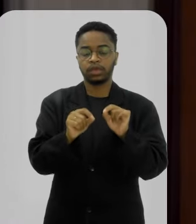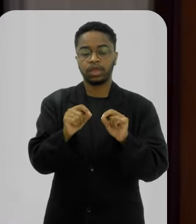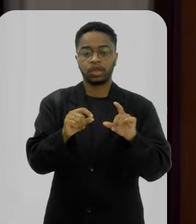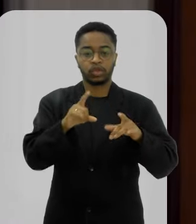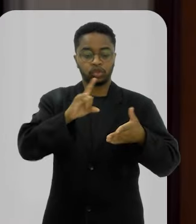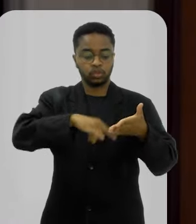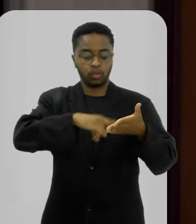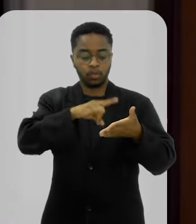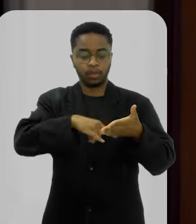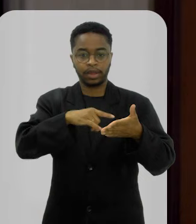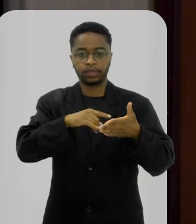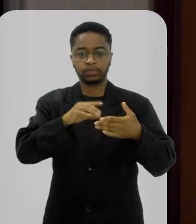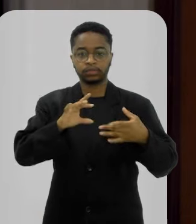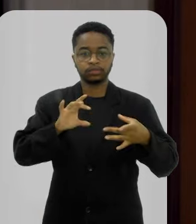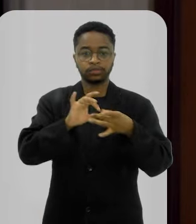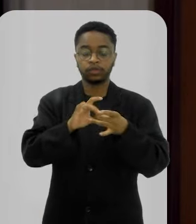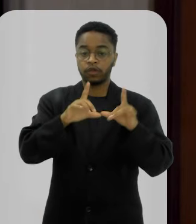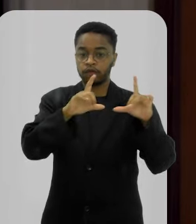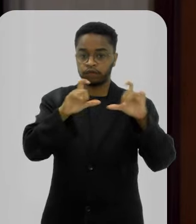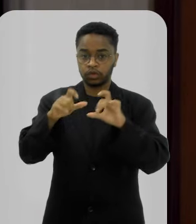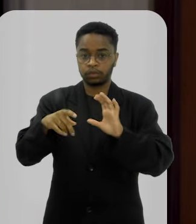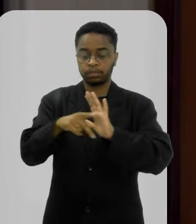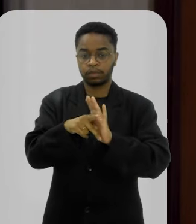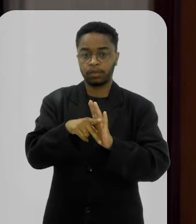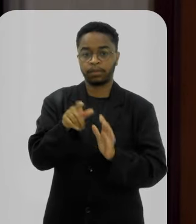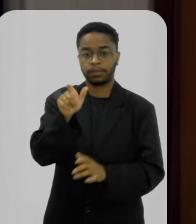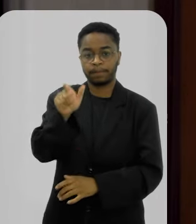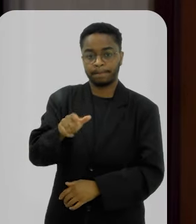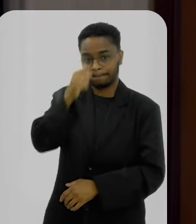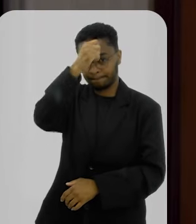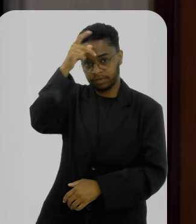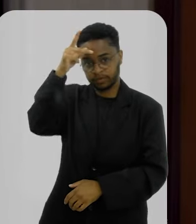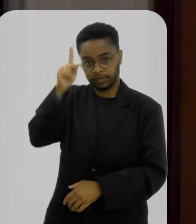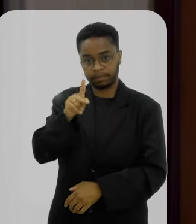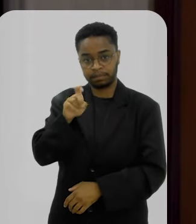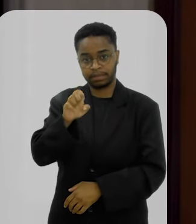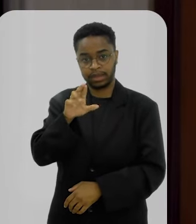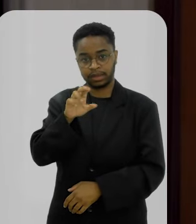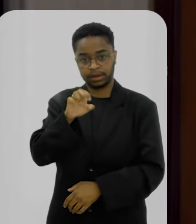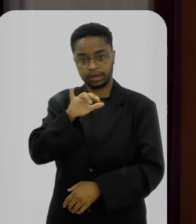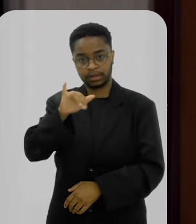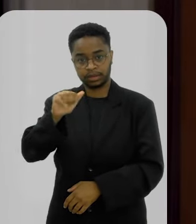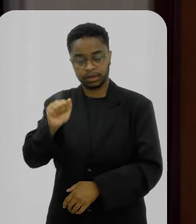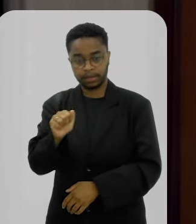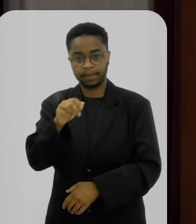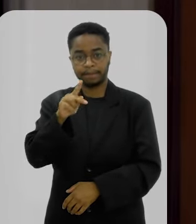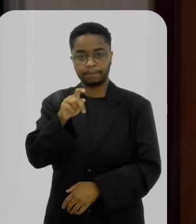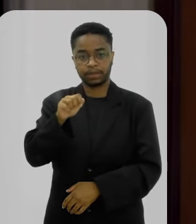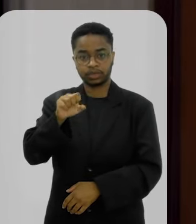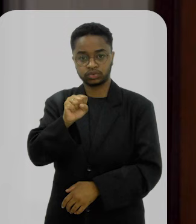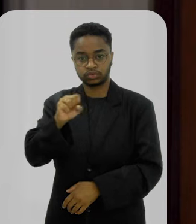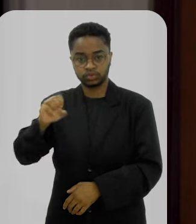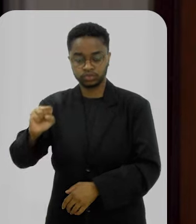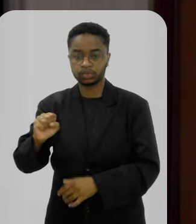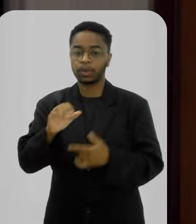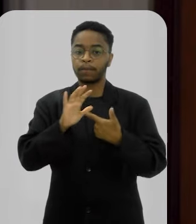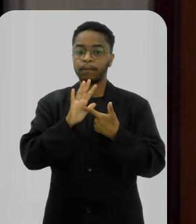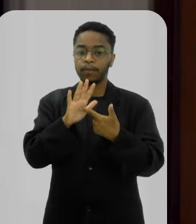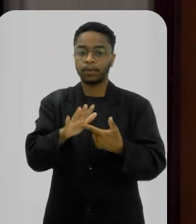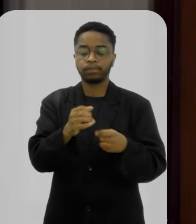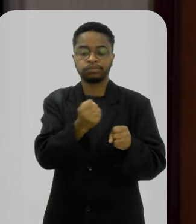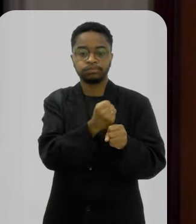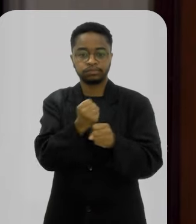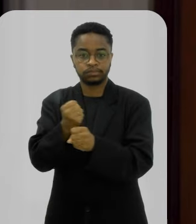os documentos com fotografias de Pereira Passos e sua família, que trazem registros, inclusive, das reformas